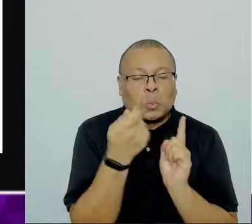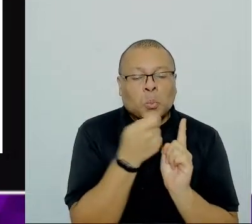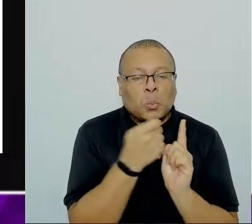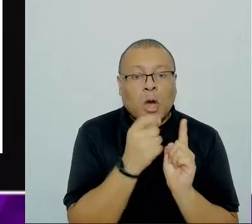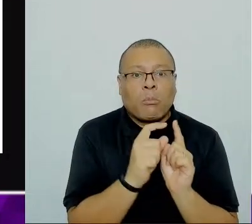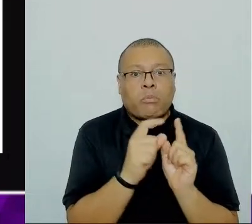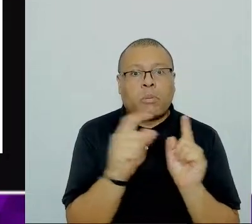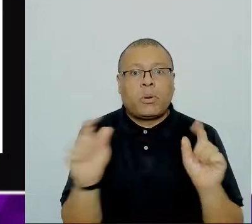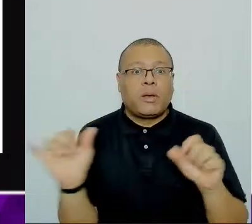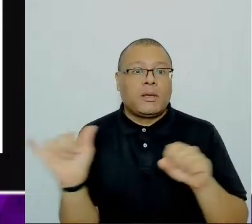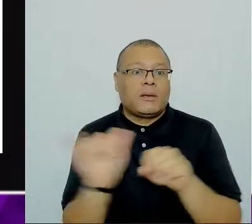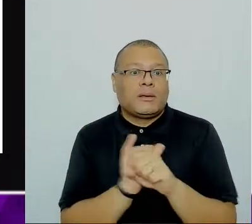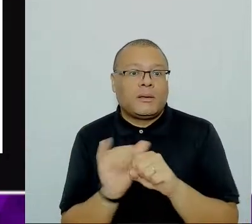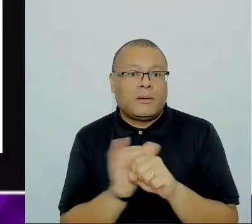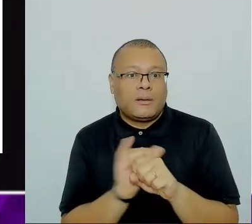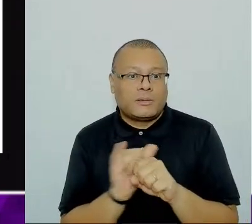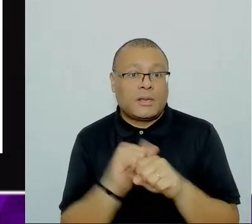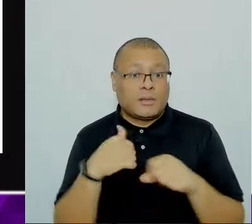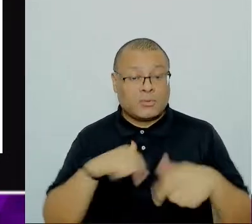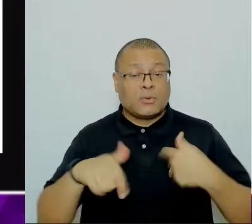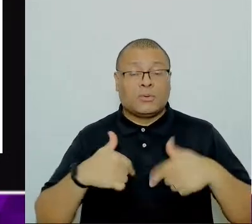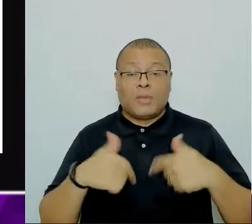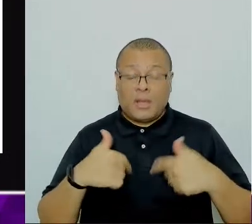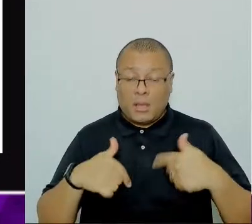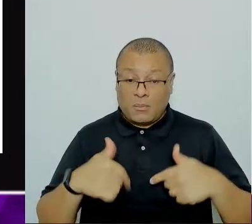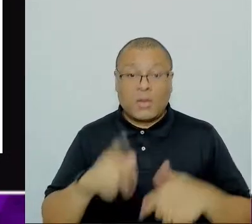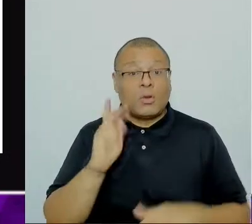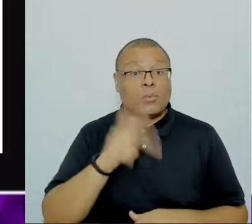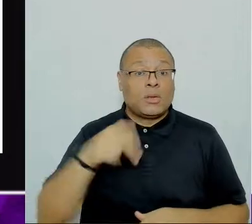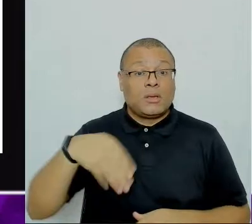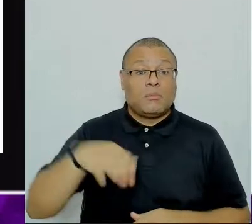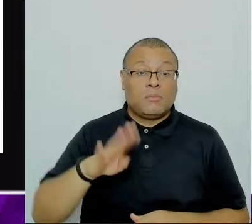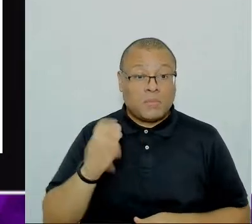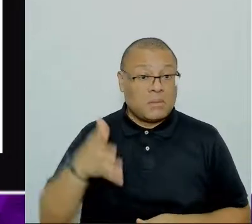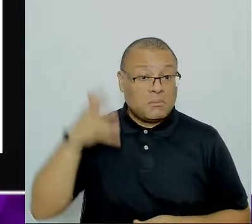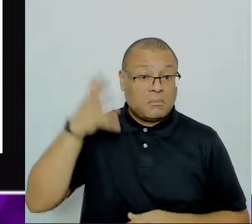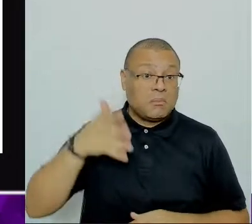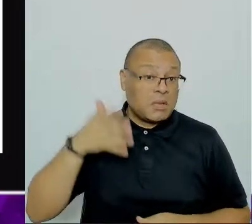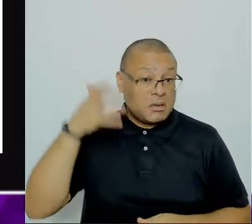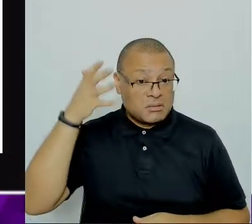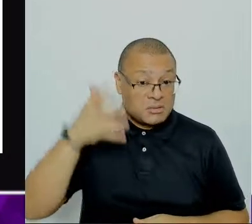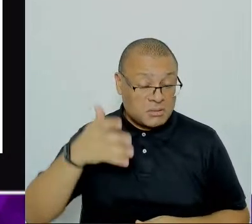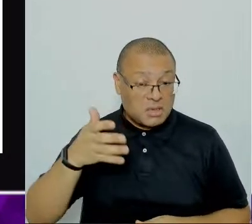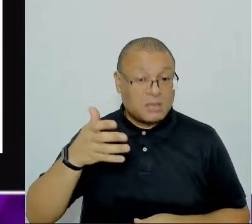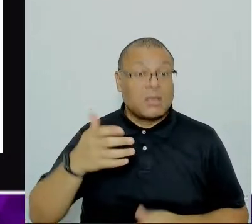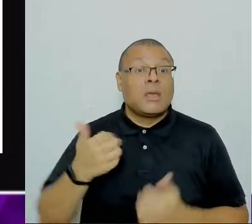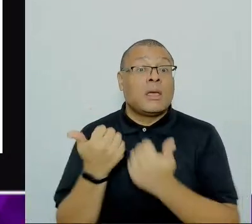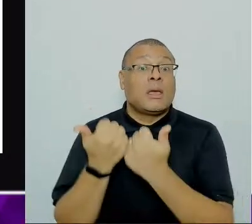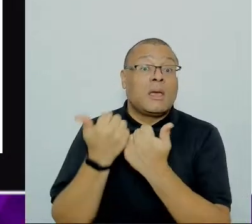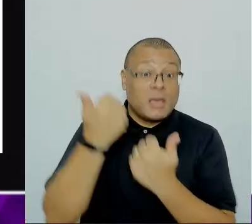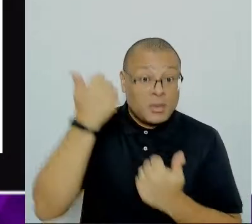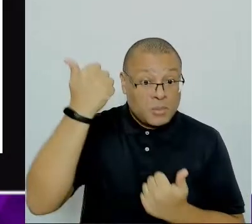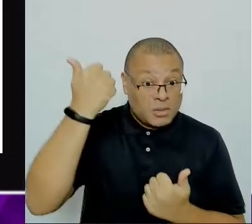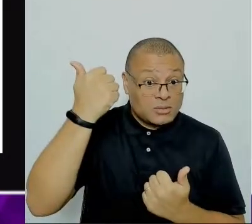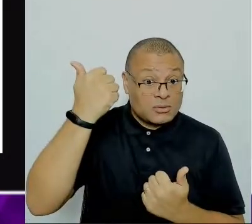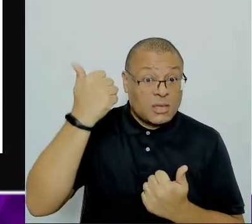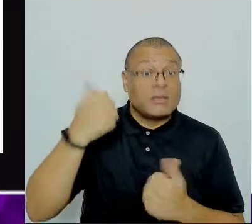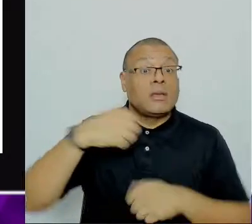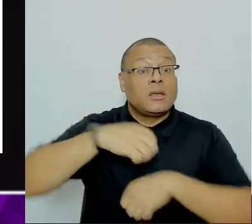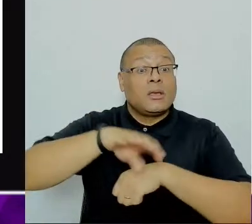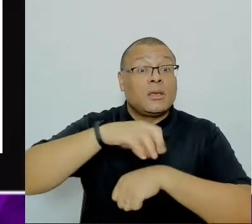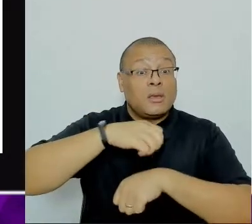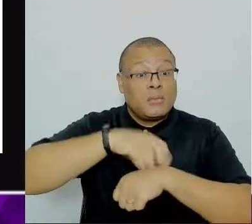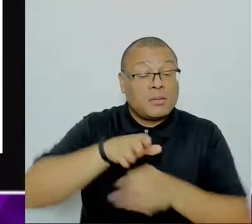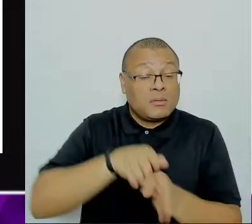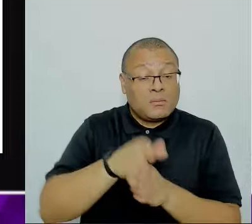inovação corporativa é o que eu atuo bastante hoje, sou professor no MBA, palestrante, embaixador de Singularity e mentor advisor de